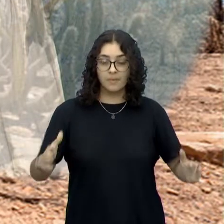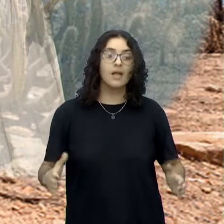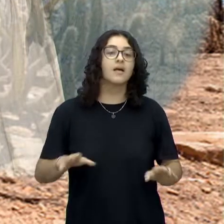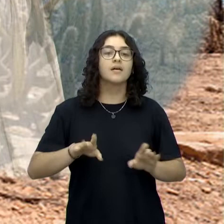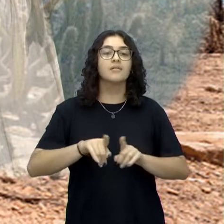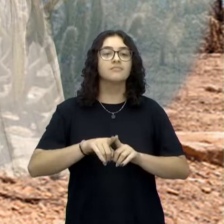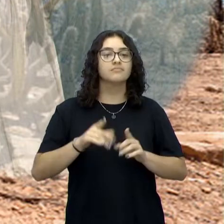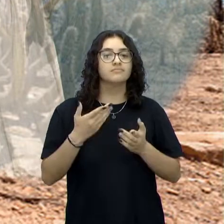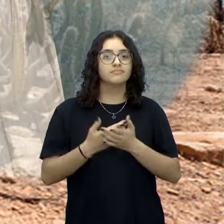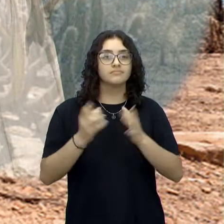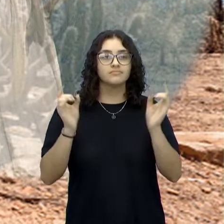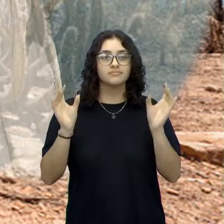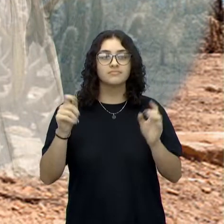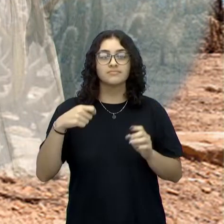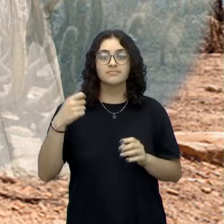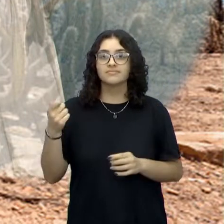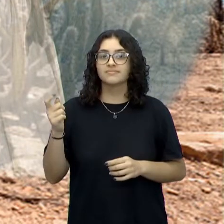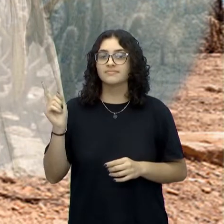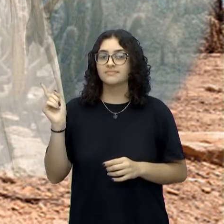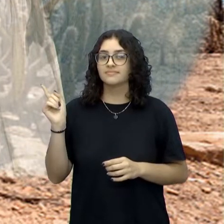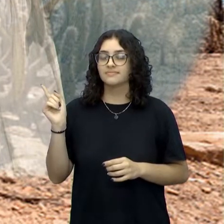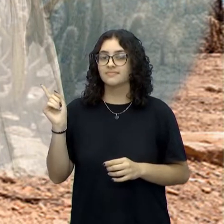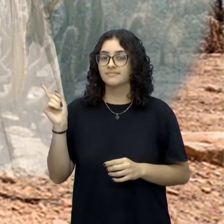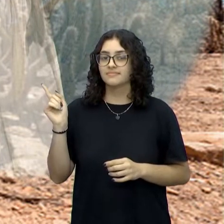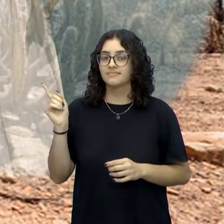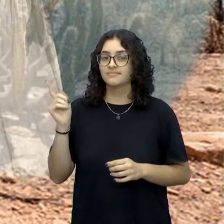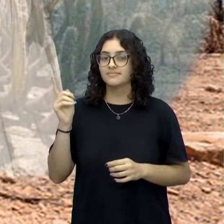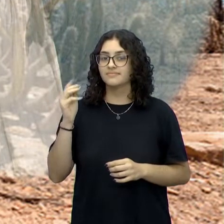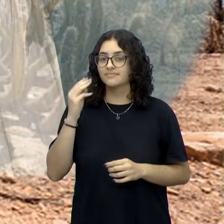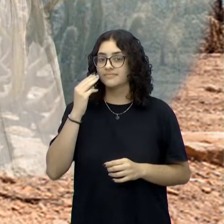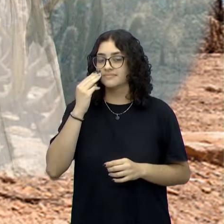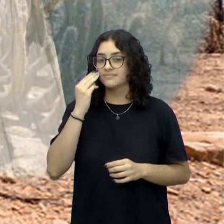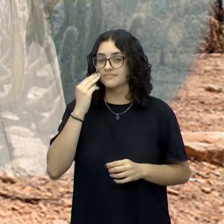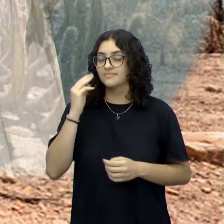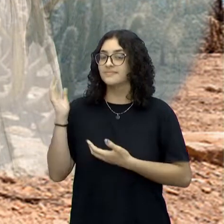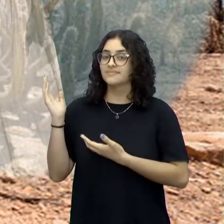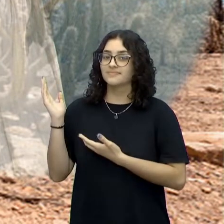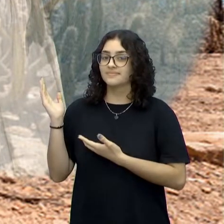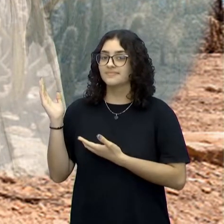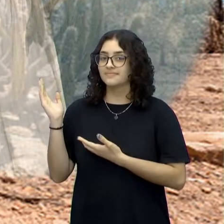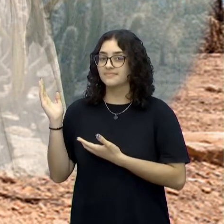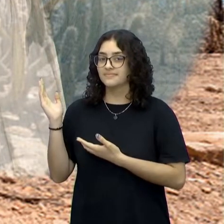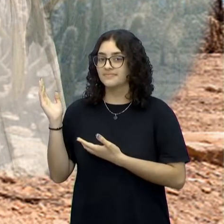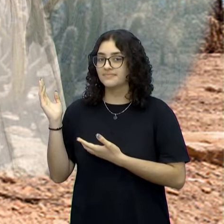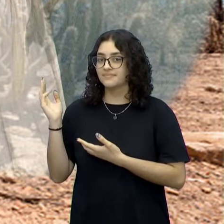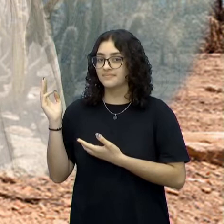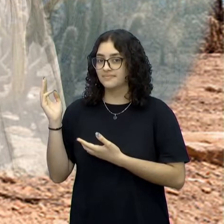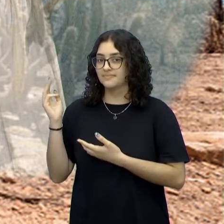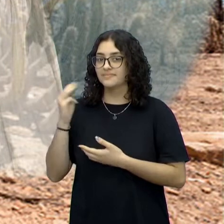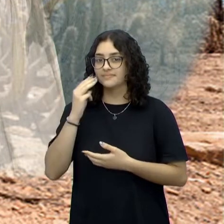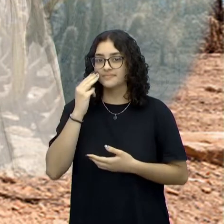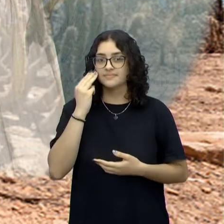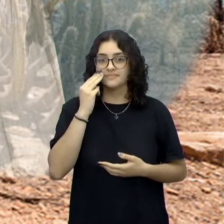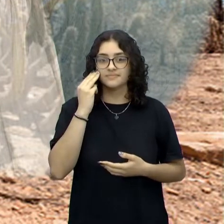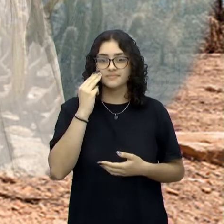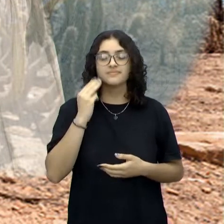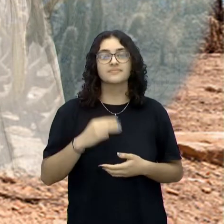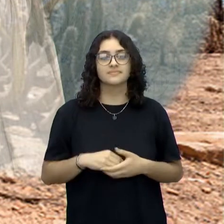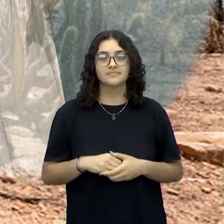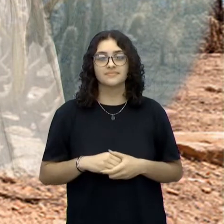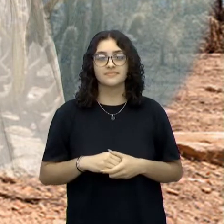super especial. Vou falar do meu sinal de Libras também, já para completar nossa identificação. É um Mzinho aqui próximo da